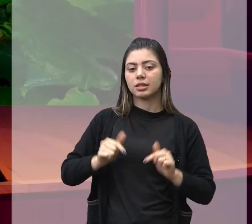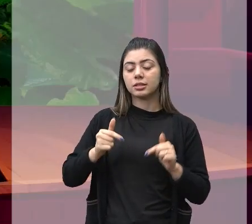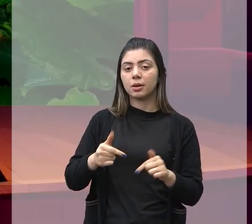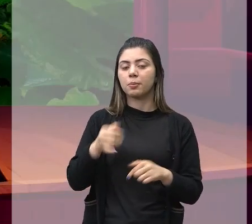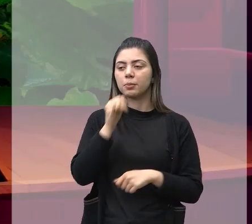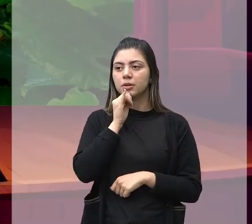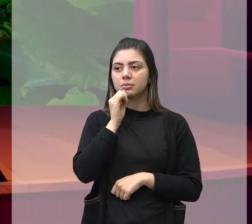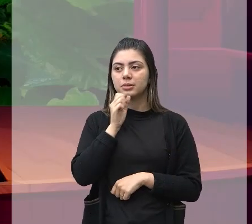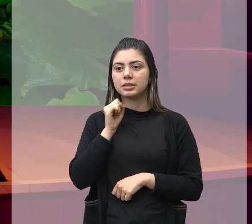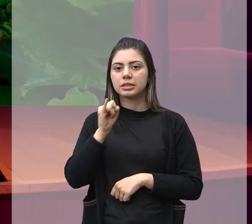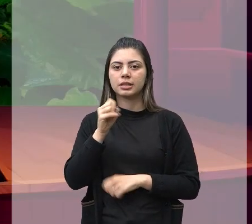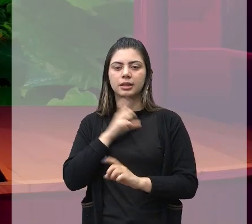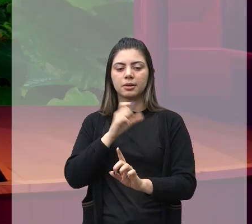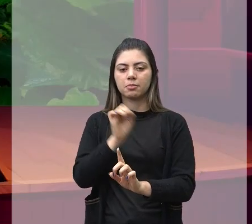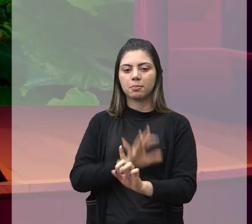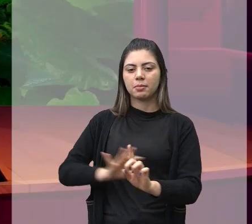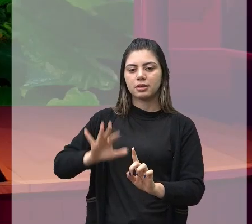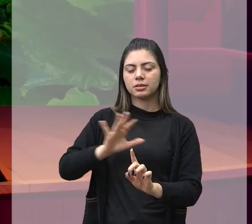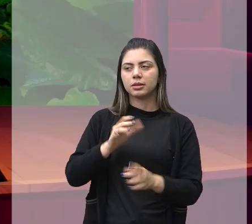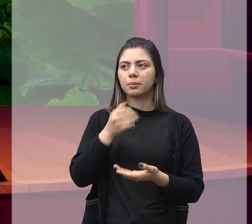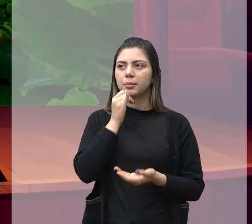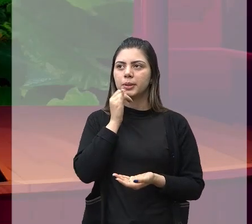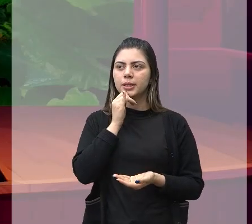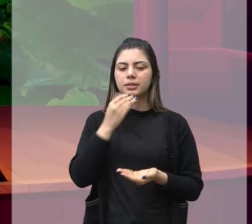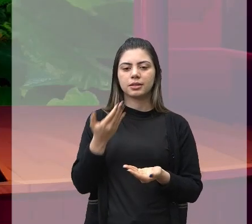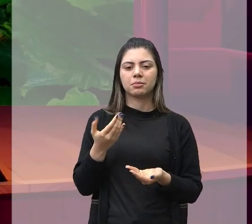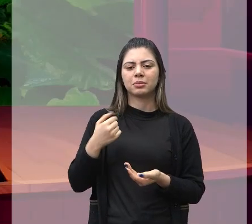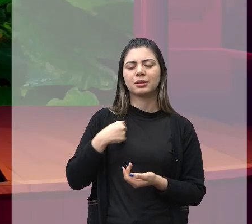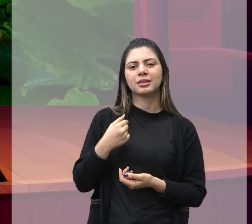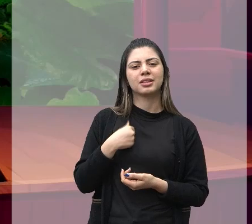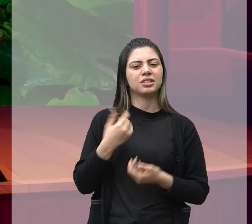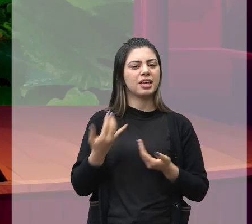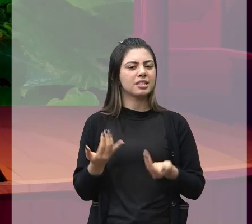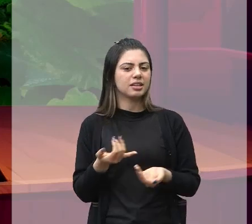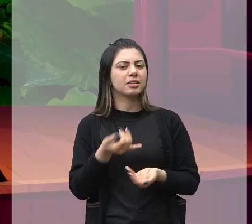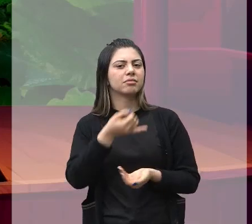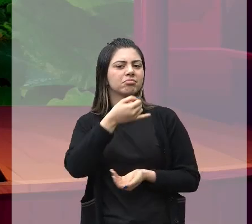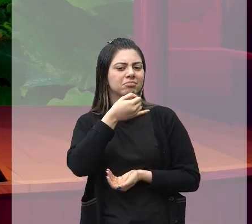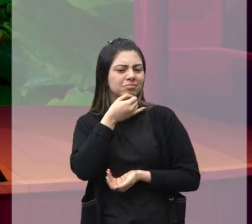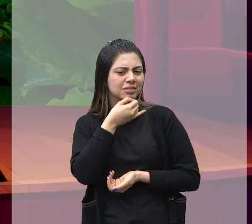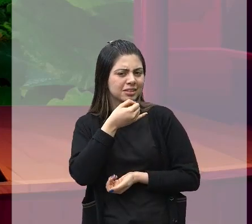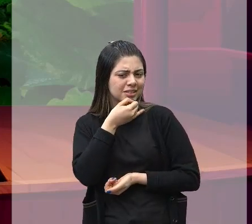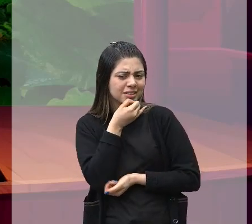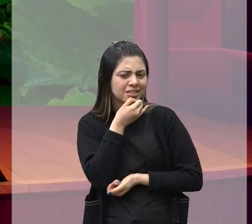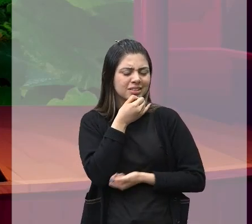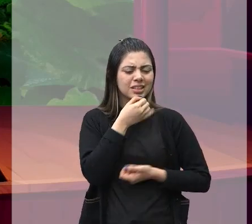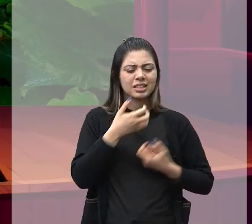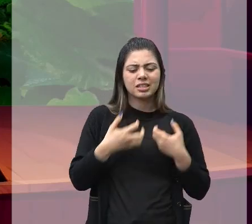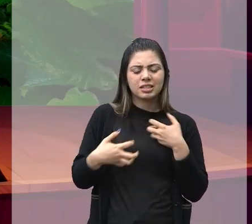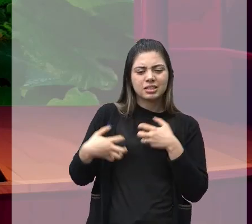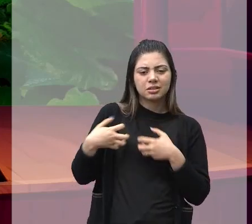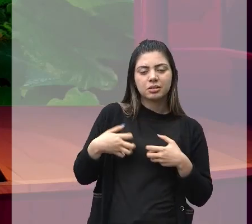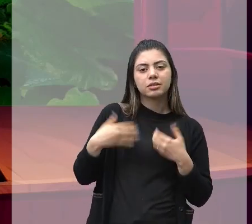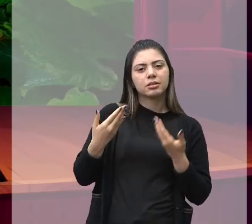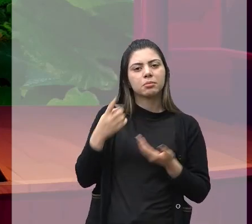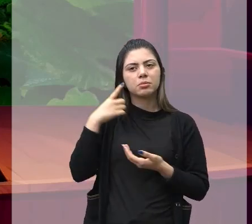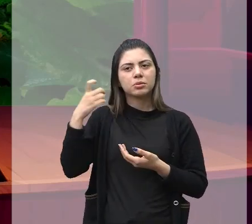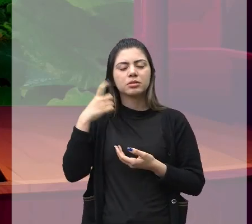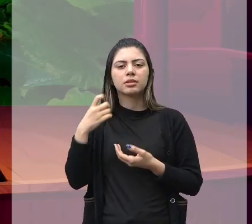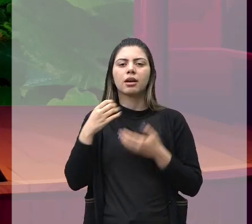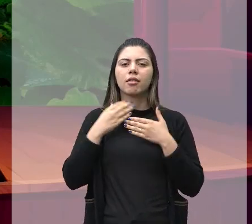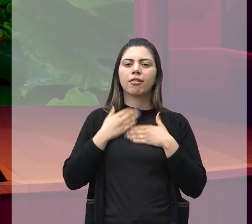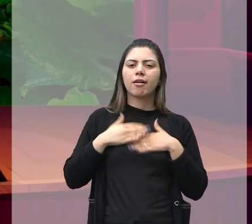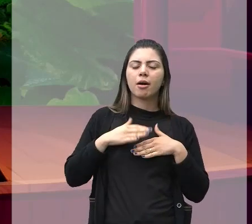uma cena onde é um pouco mais melancólica, né, já entra uma música um pouco mais lenta. Se é uma cena